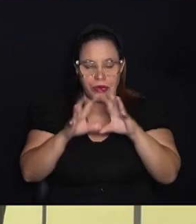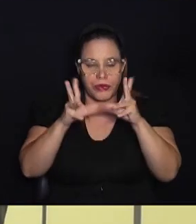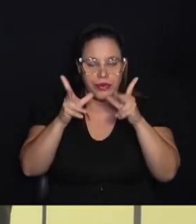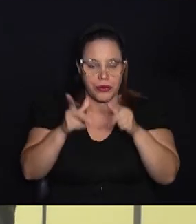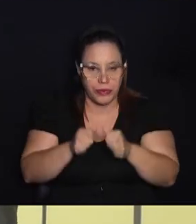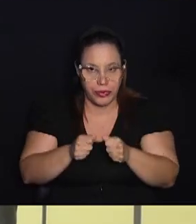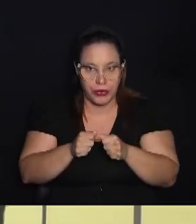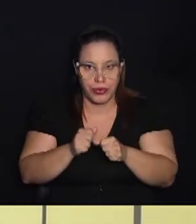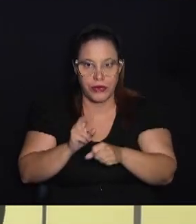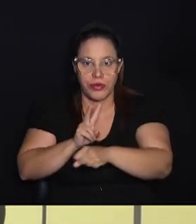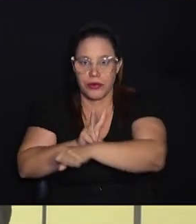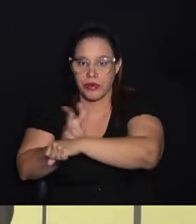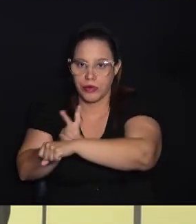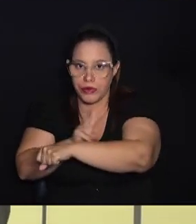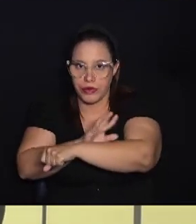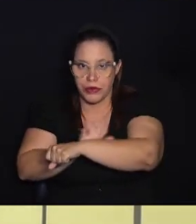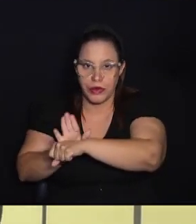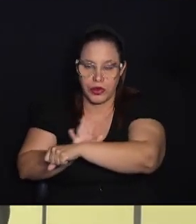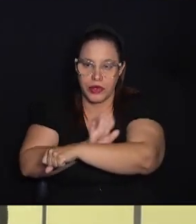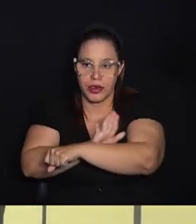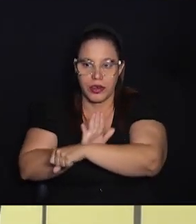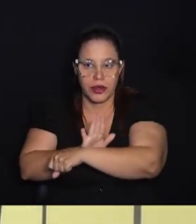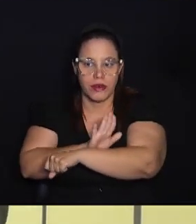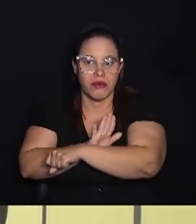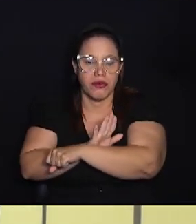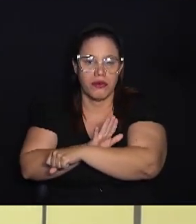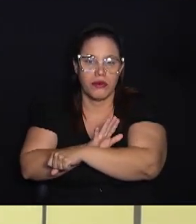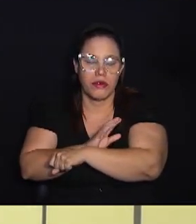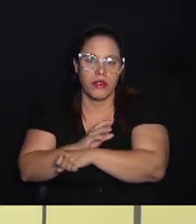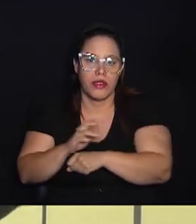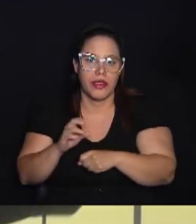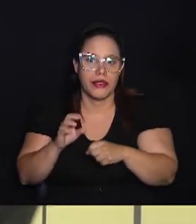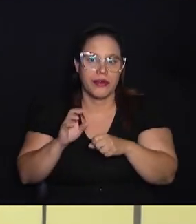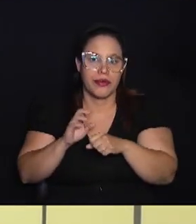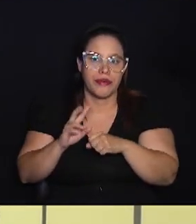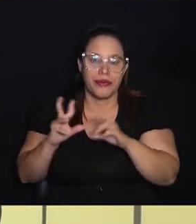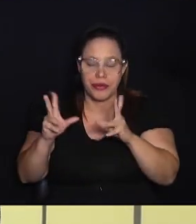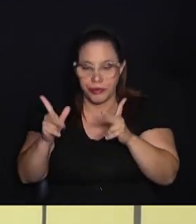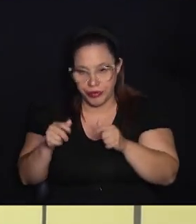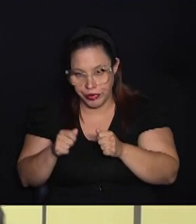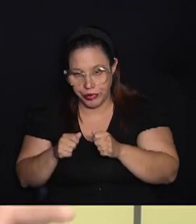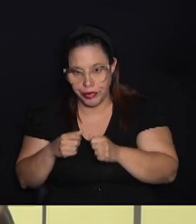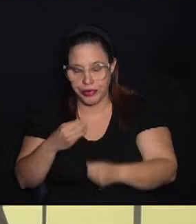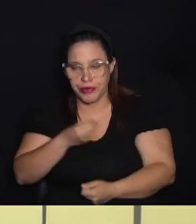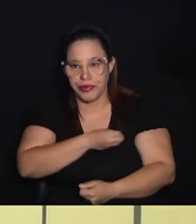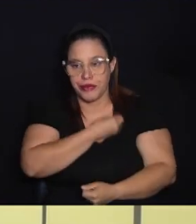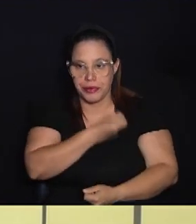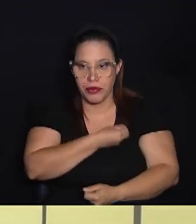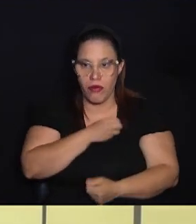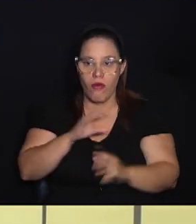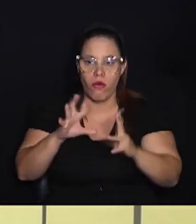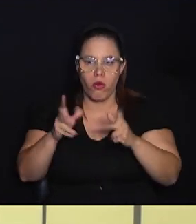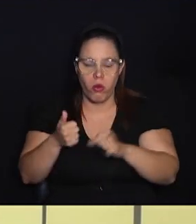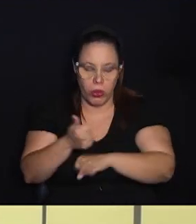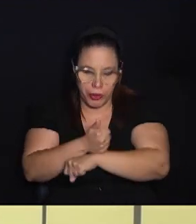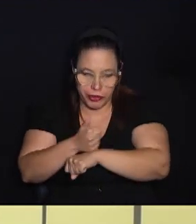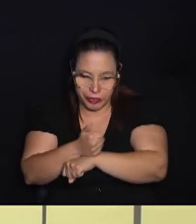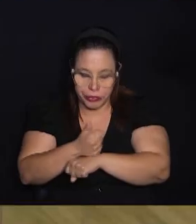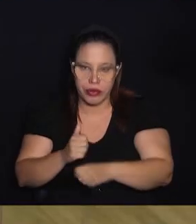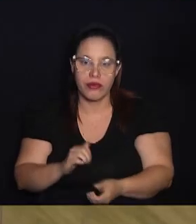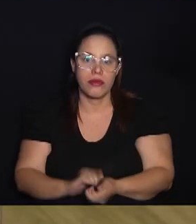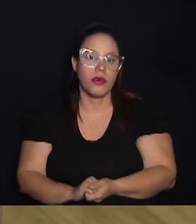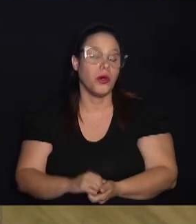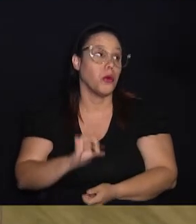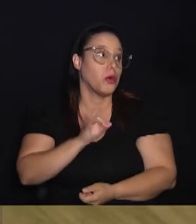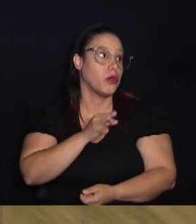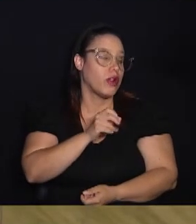maneiras de cuidado isso é uma perspectiva de cuidado que abrange todos os aspectos da nossa a vida e todos os profissionais muito bem